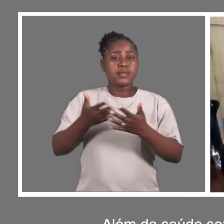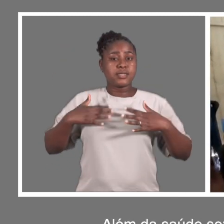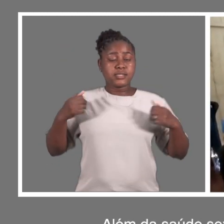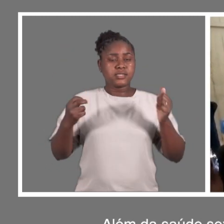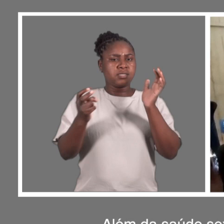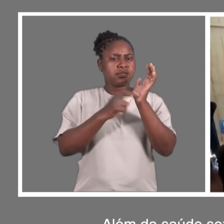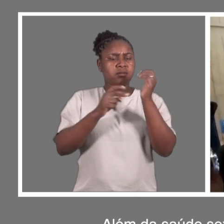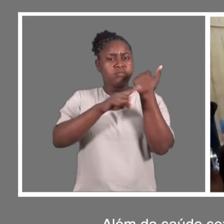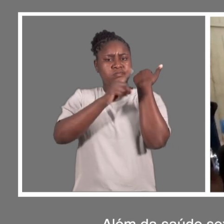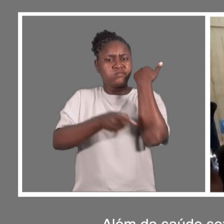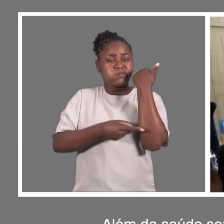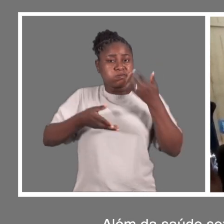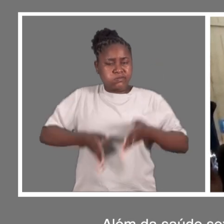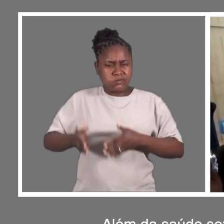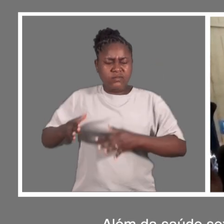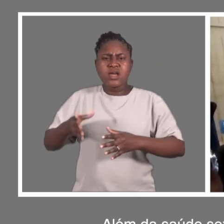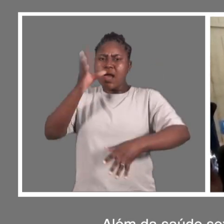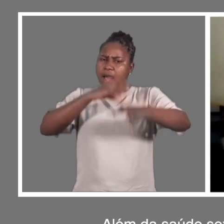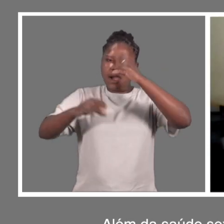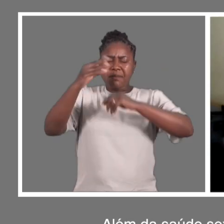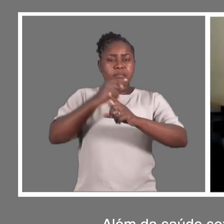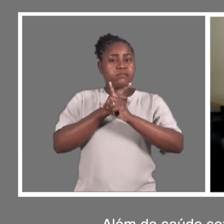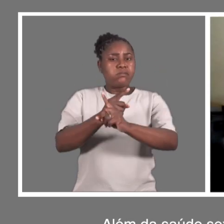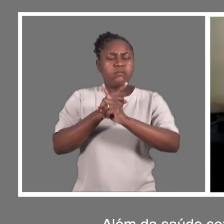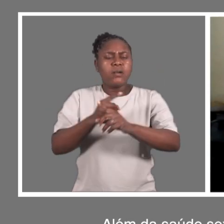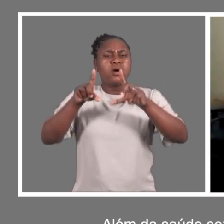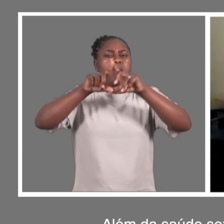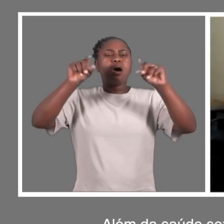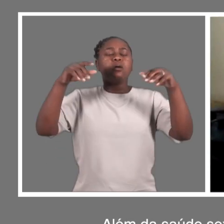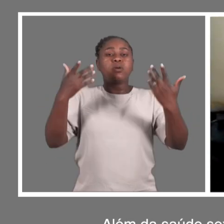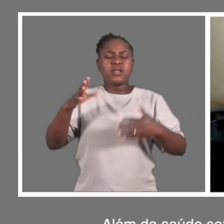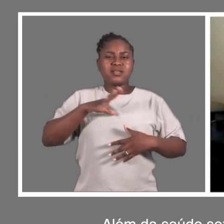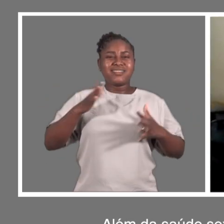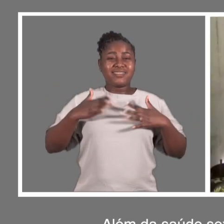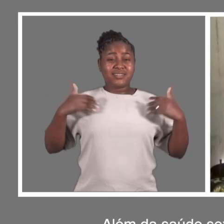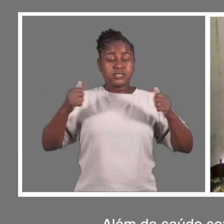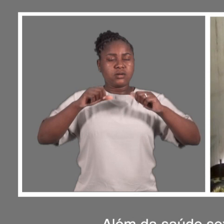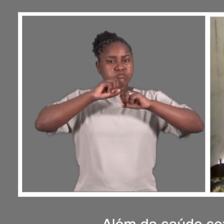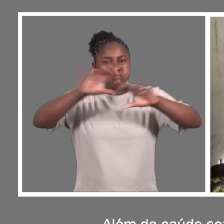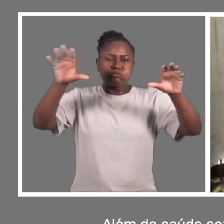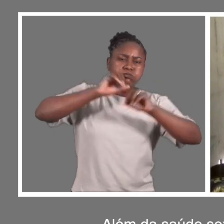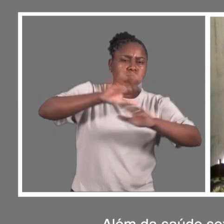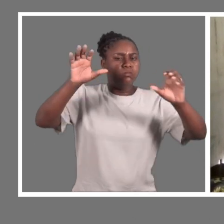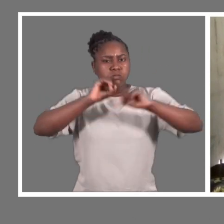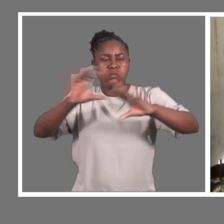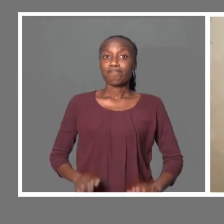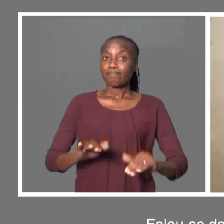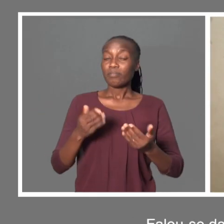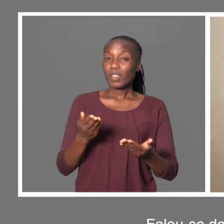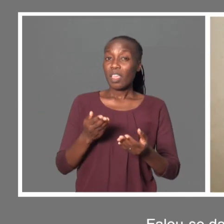Além da saúde sexual e reprodutiva os participantes aprenderam também sobre temas ligados à saúde pública.